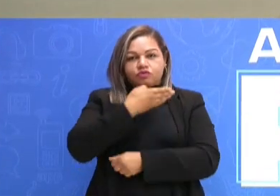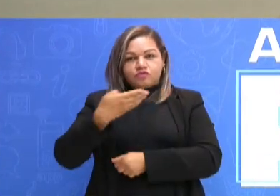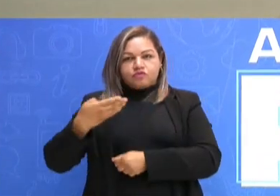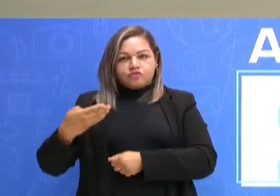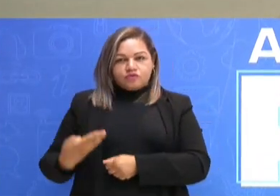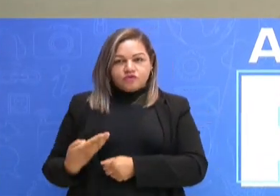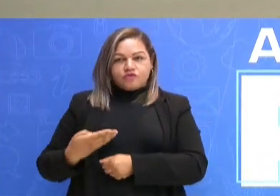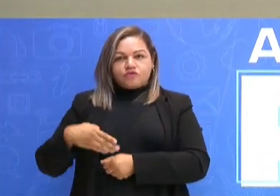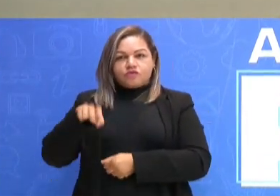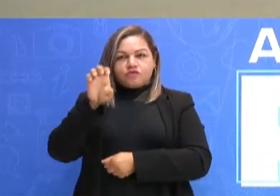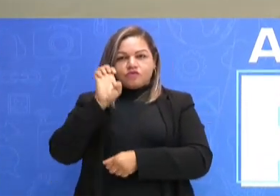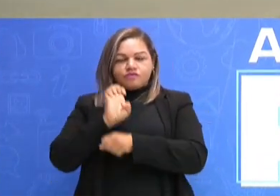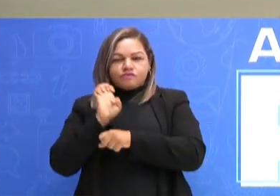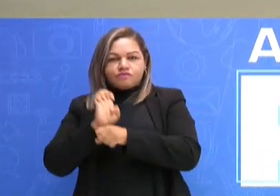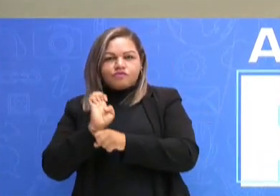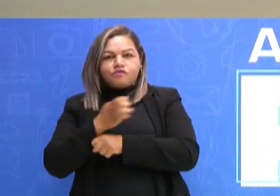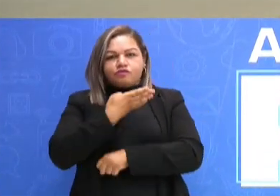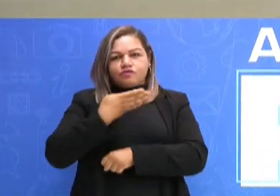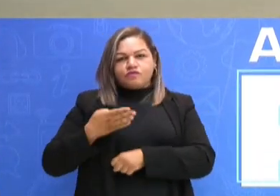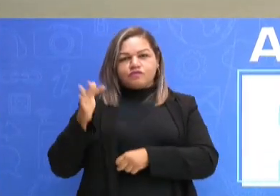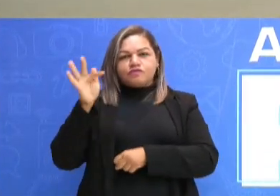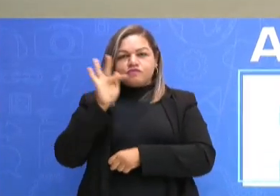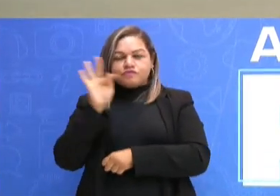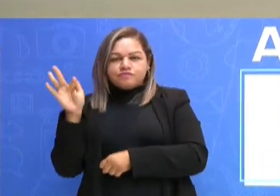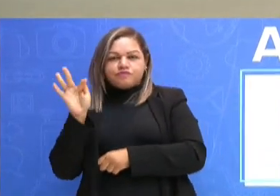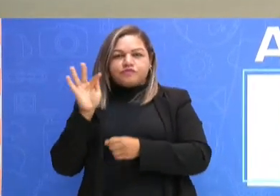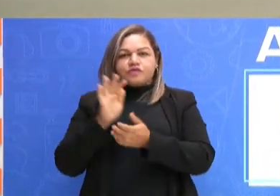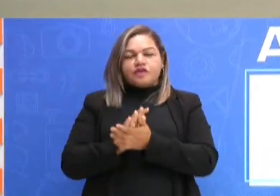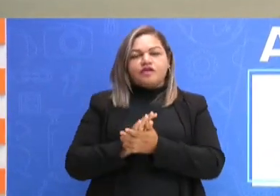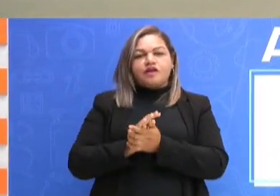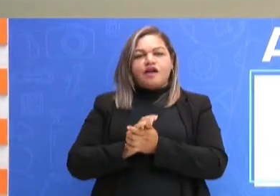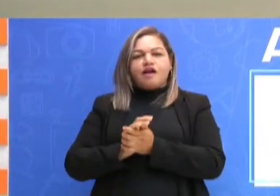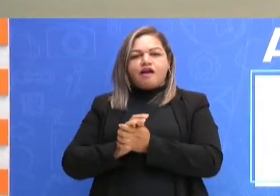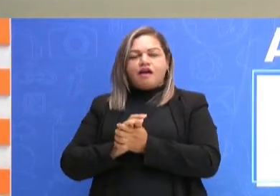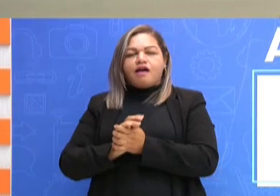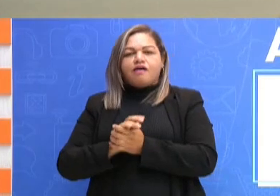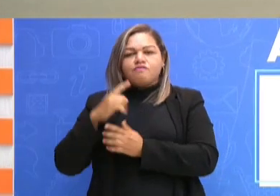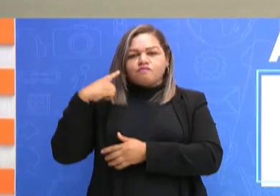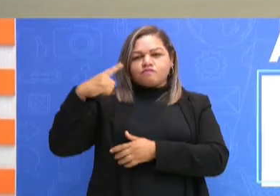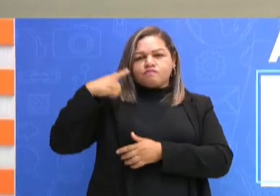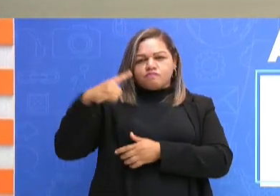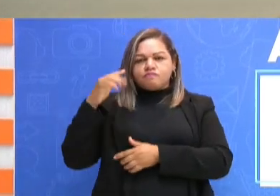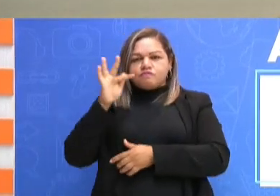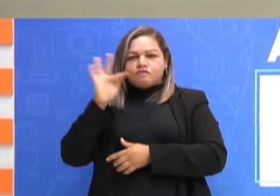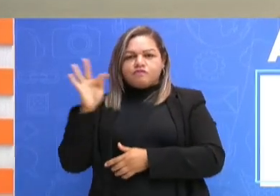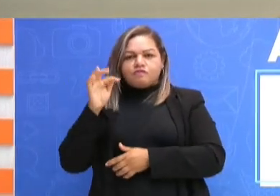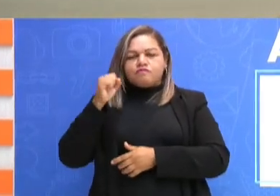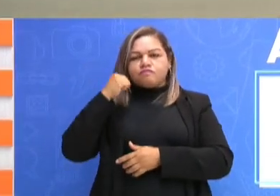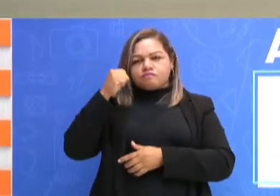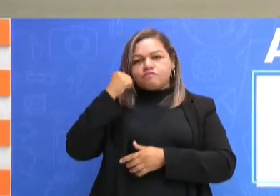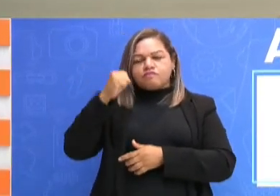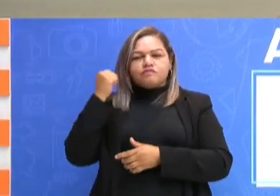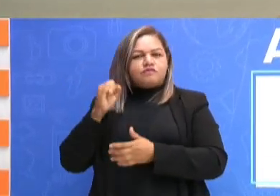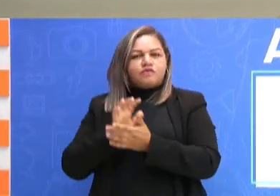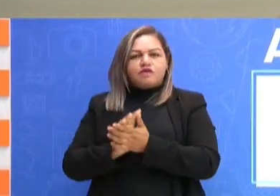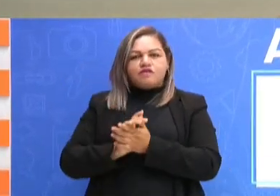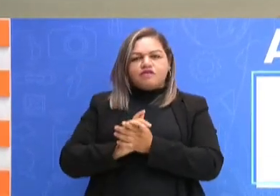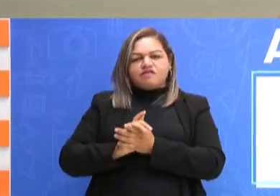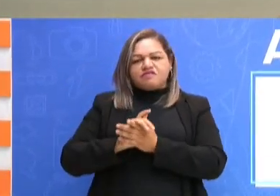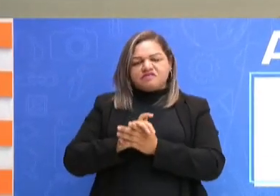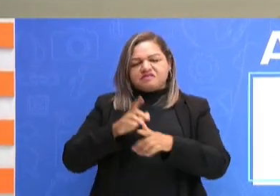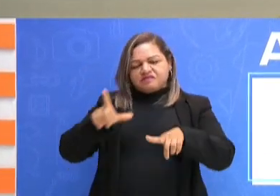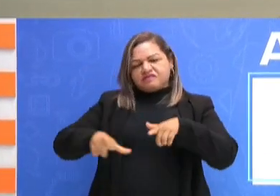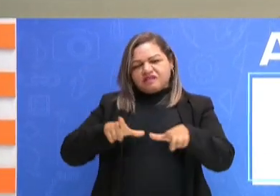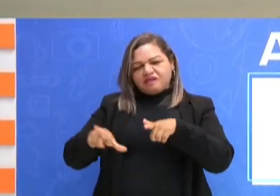Dino, junto ao governo federal, através de nossos deputados federais, dos nossos senadores. Não medirei